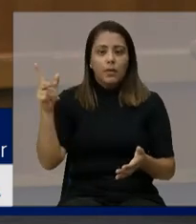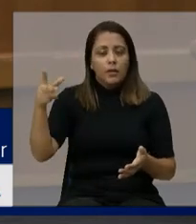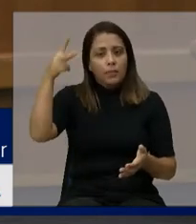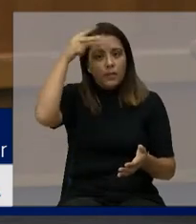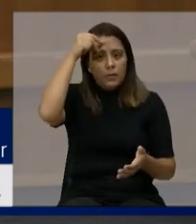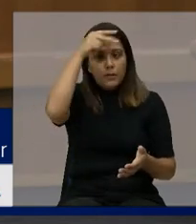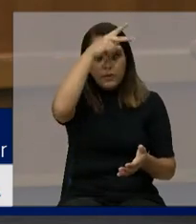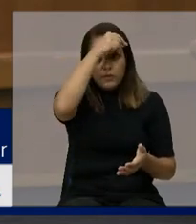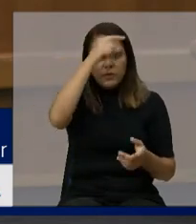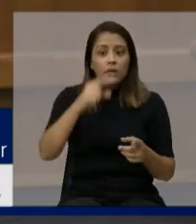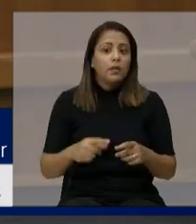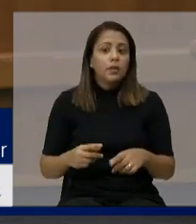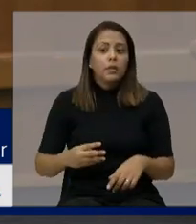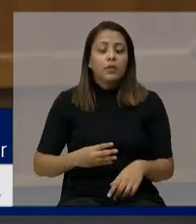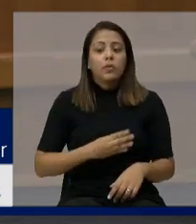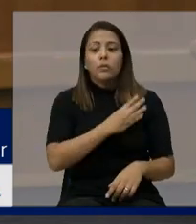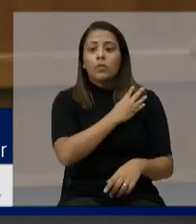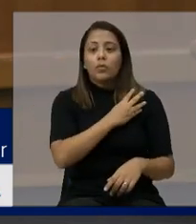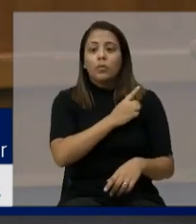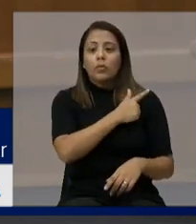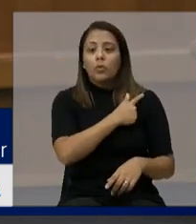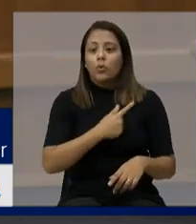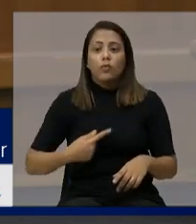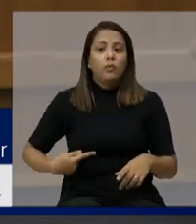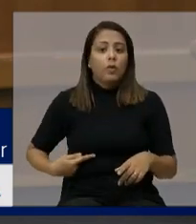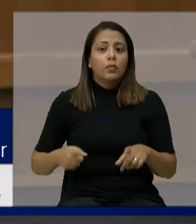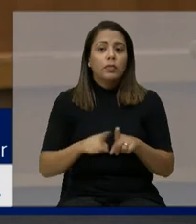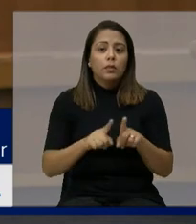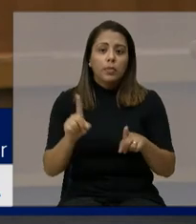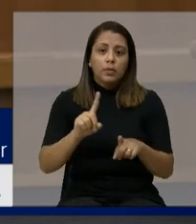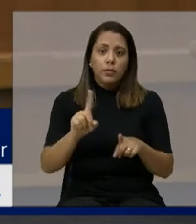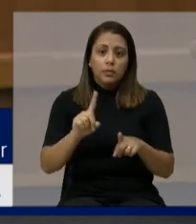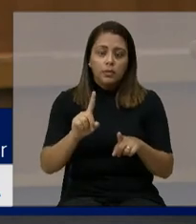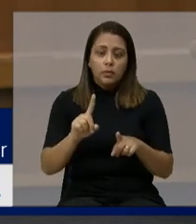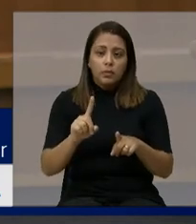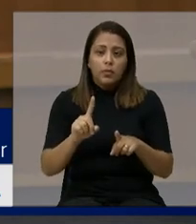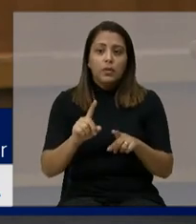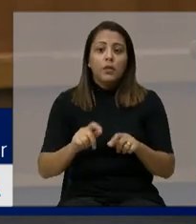Estado. Esse medicamento, ele é fornecido pelo governo federal.